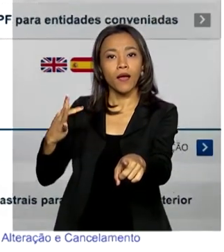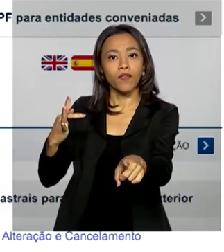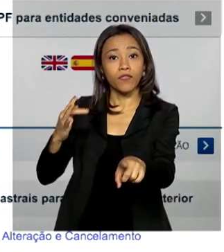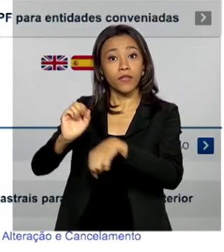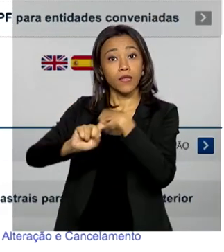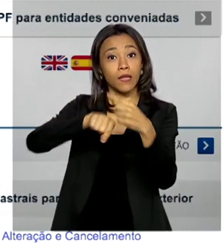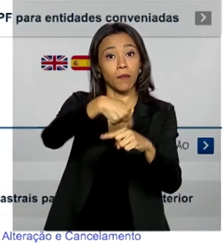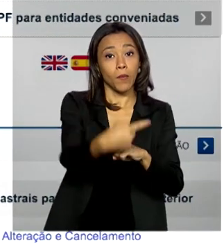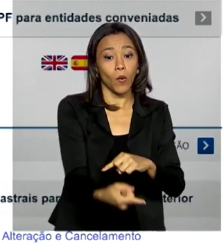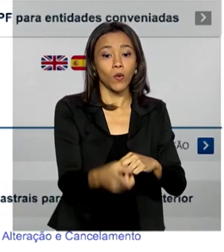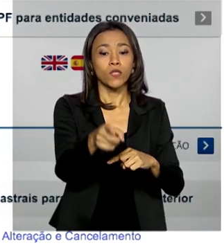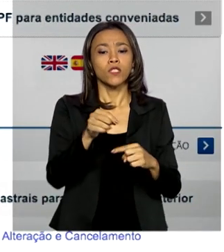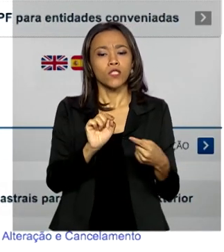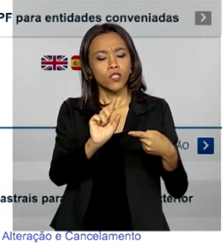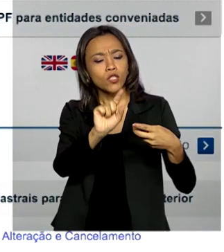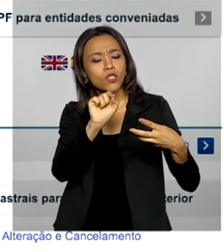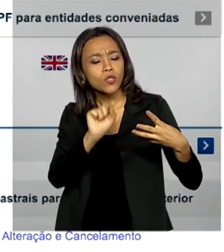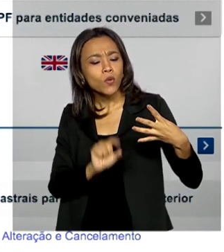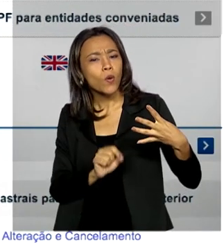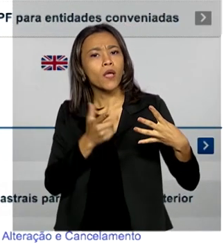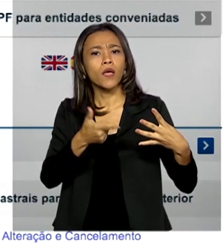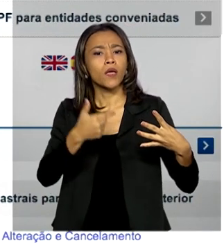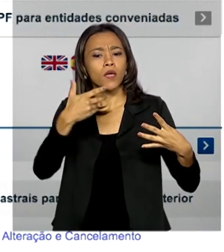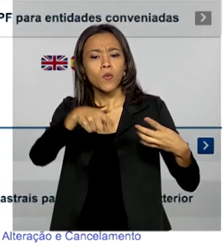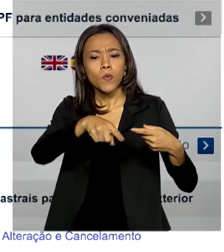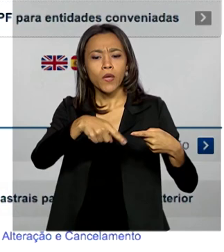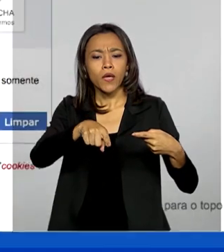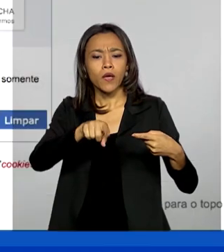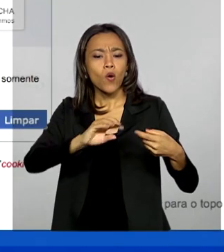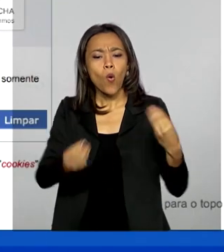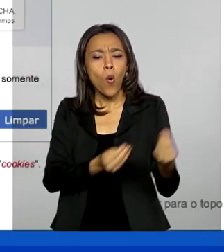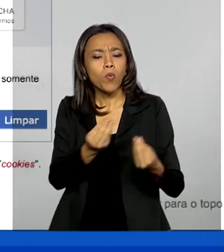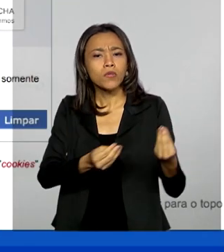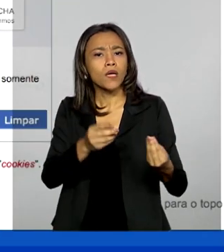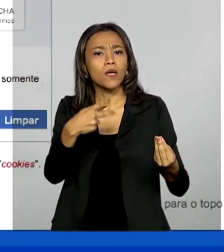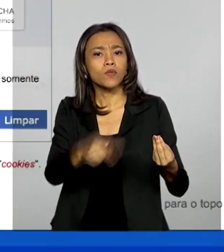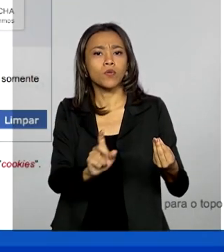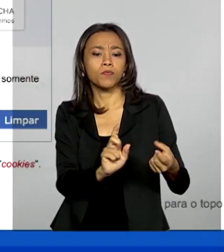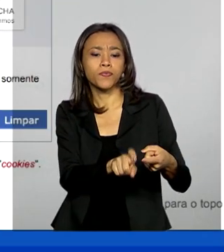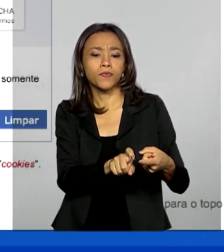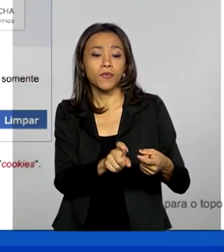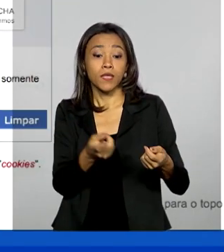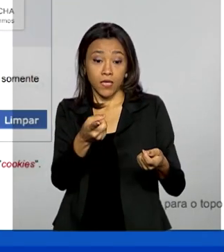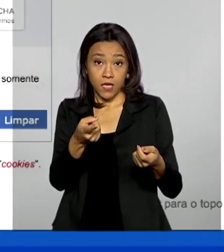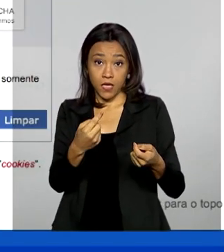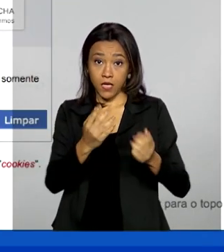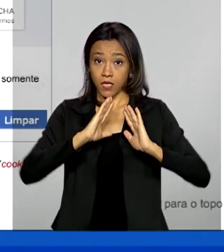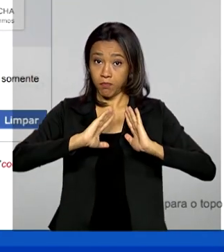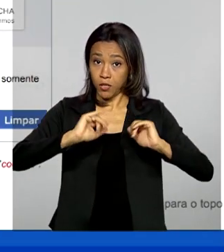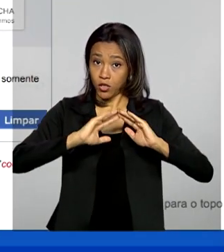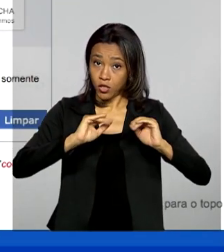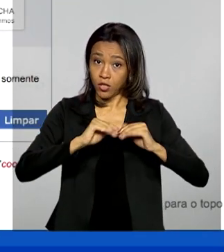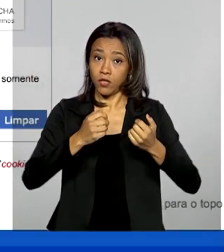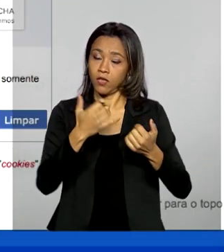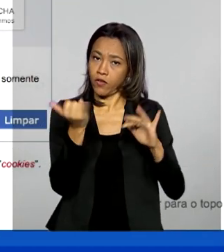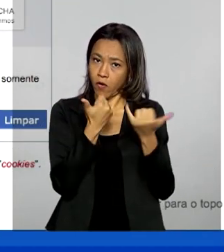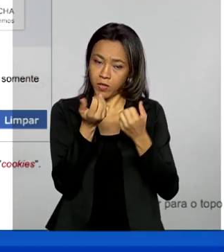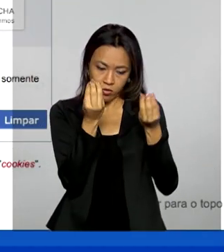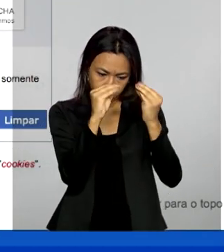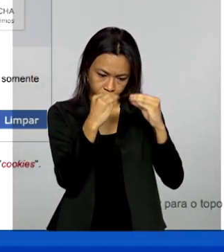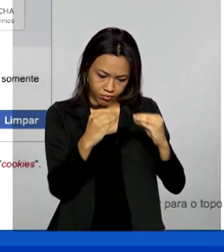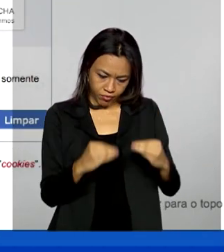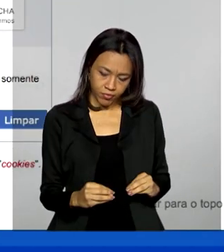em seguida selecionar o item comprovante de situação cadastral e preencher os dados solicitados